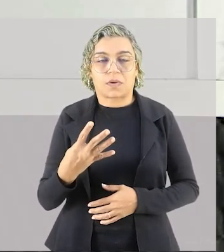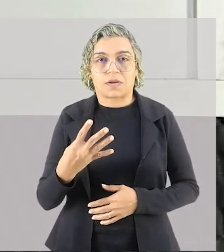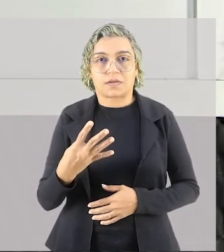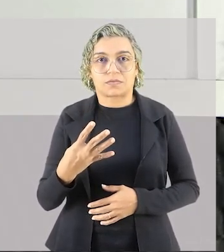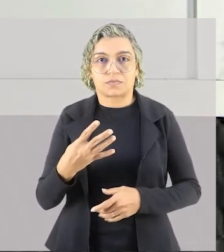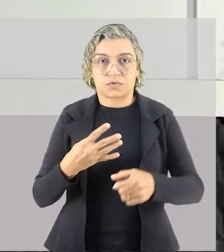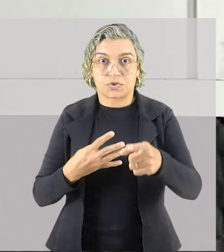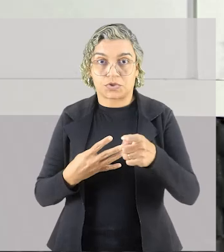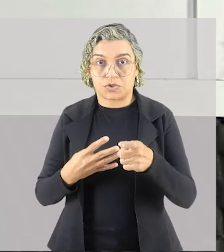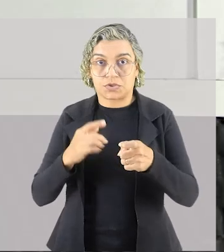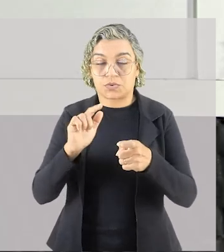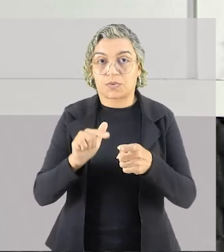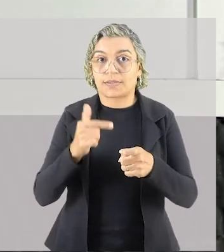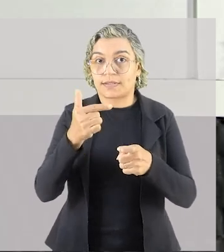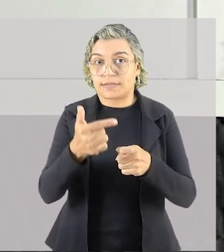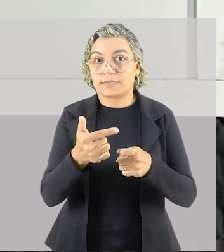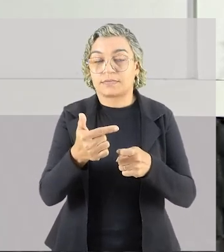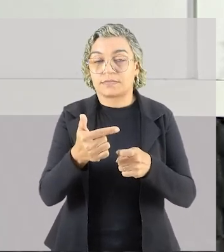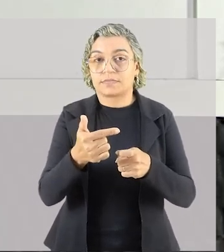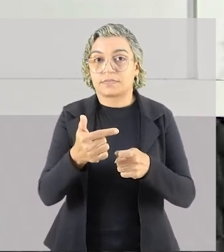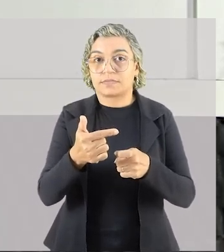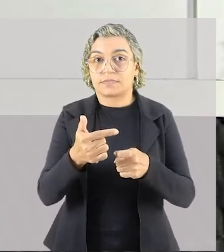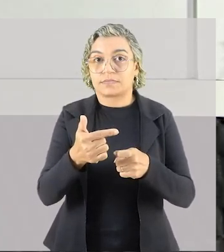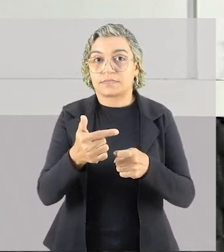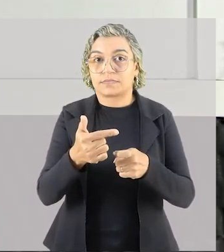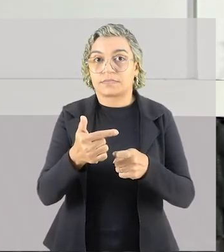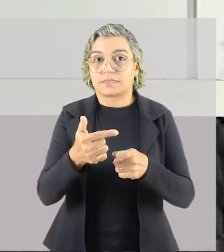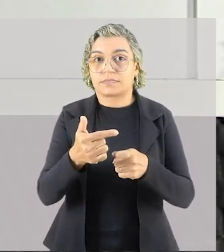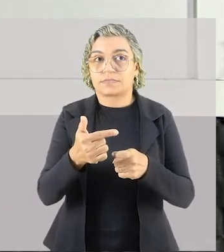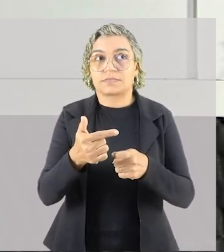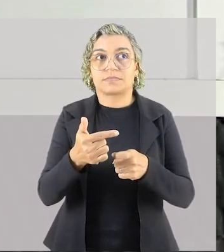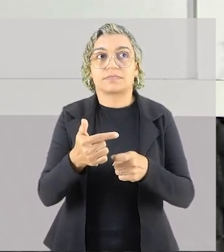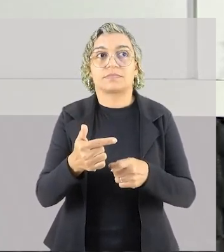4x ao quadrado sobre 3